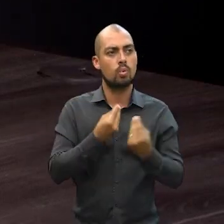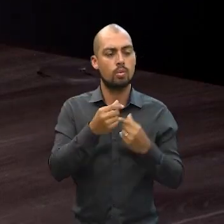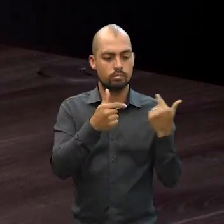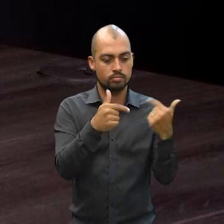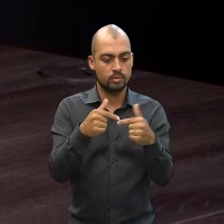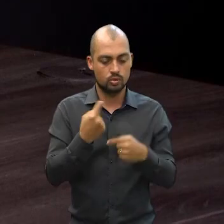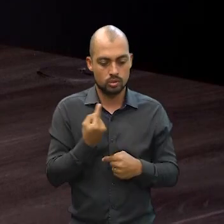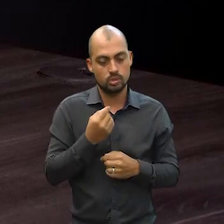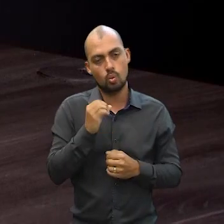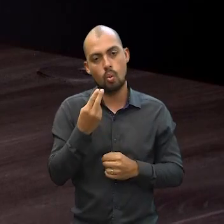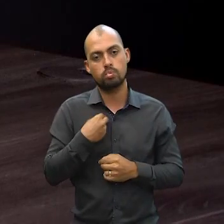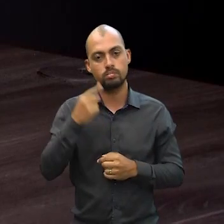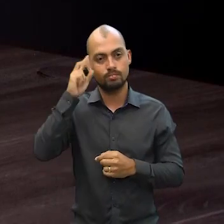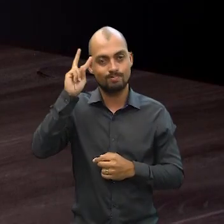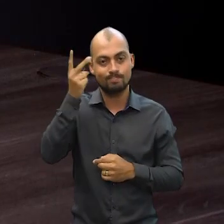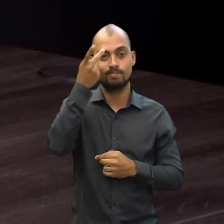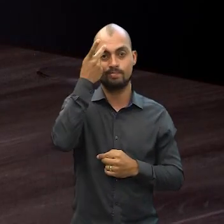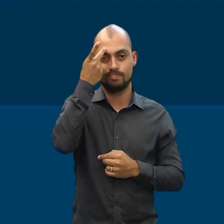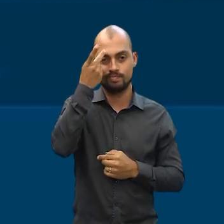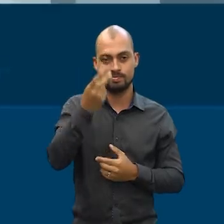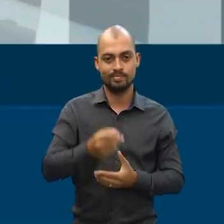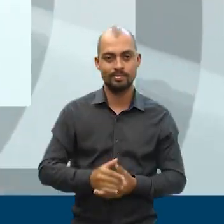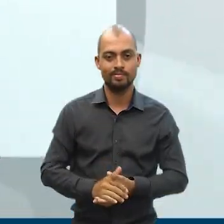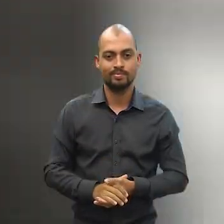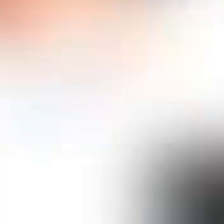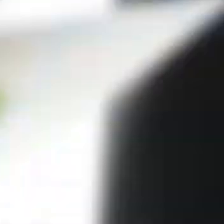em reinventar-se.